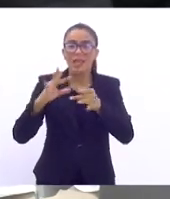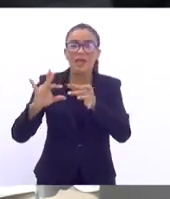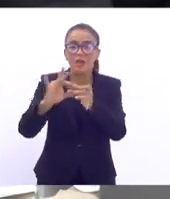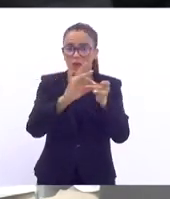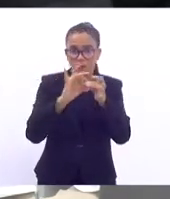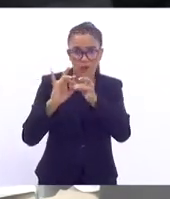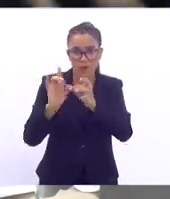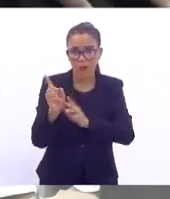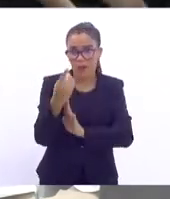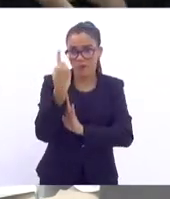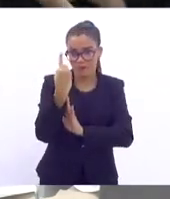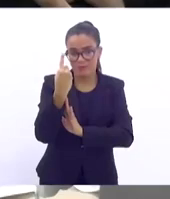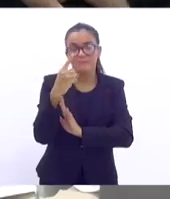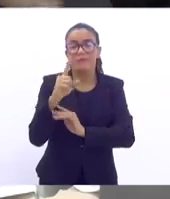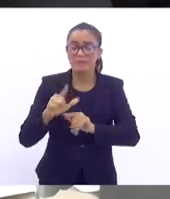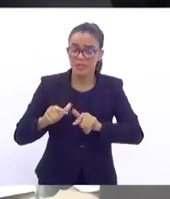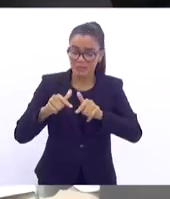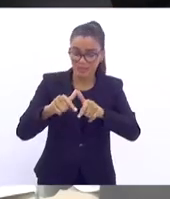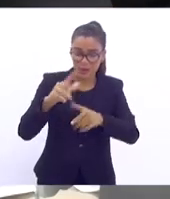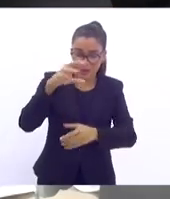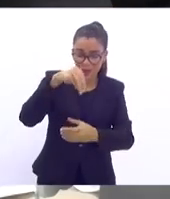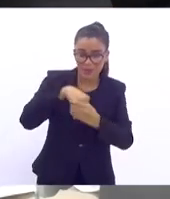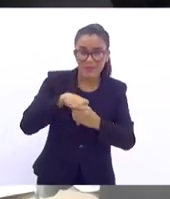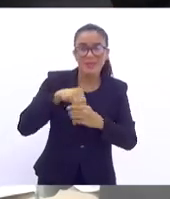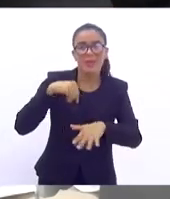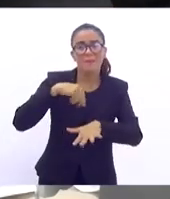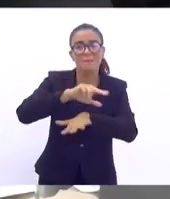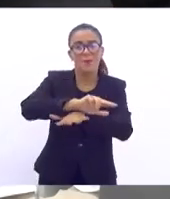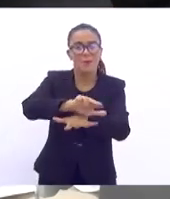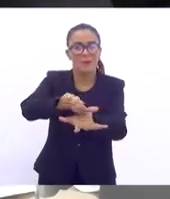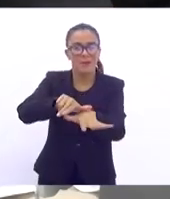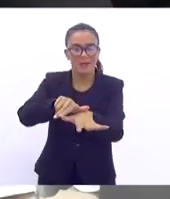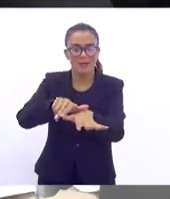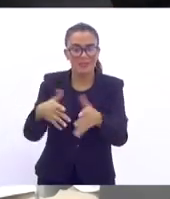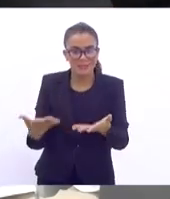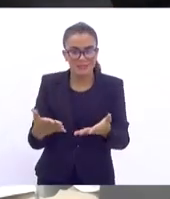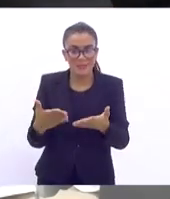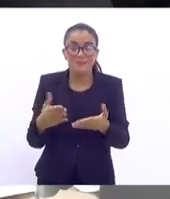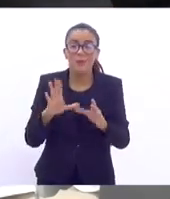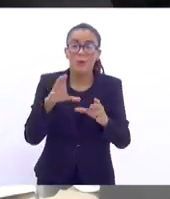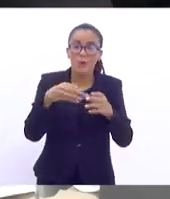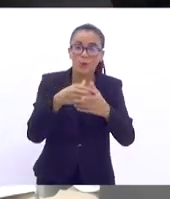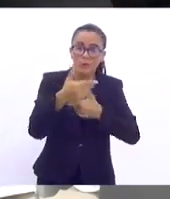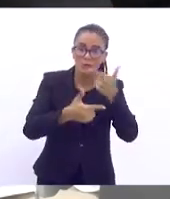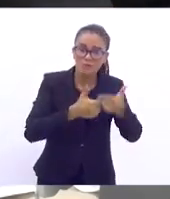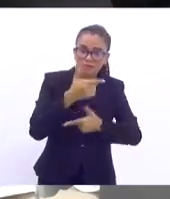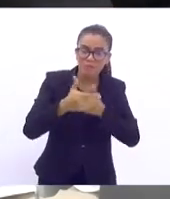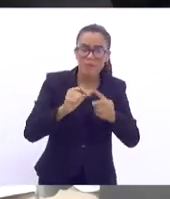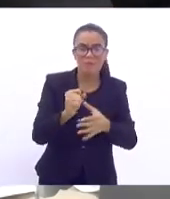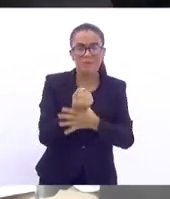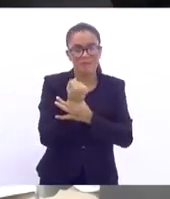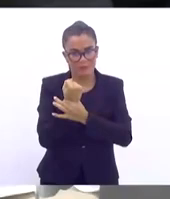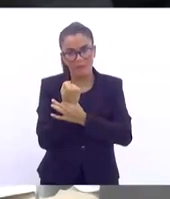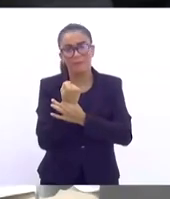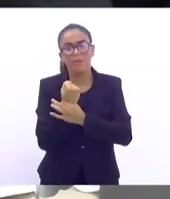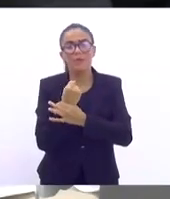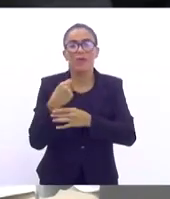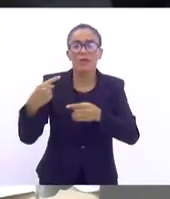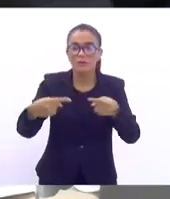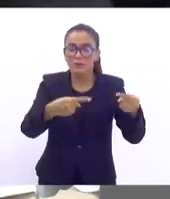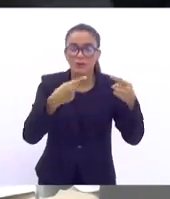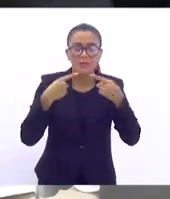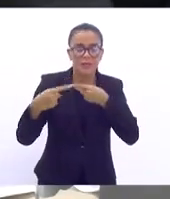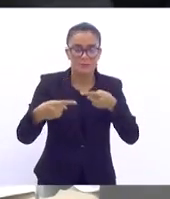mas para suas ações internas ela tem que ter pluralidade a frente ela garante a possibilidade de pluralidade no próprio debate